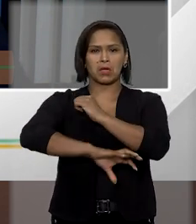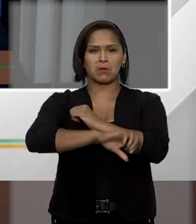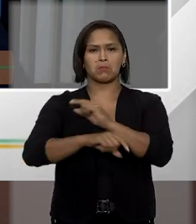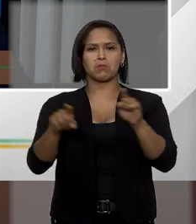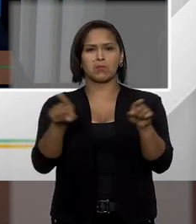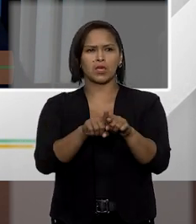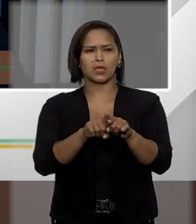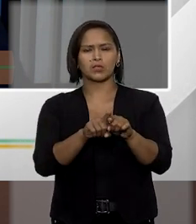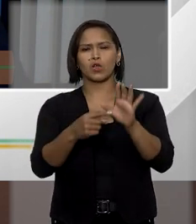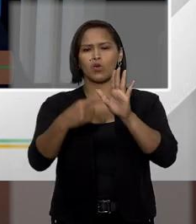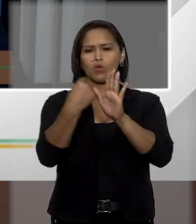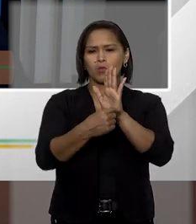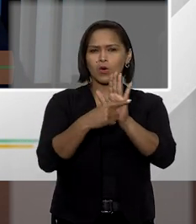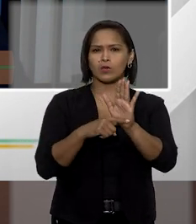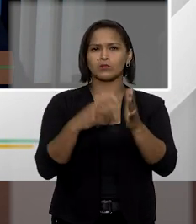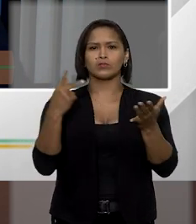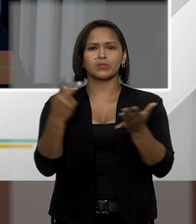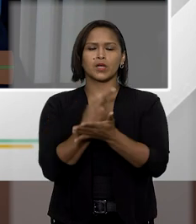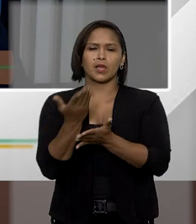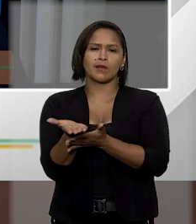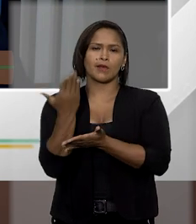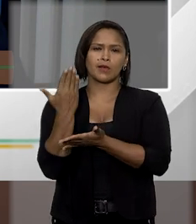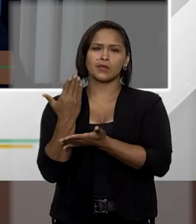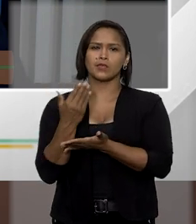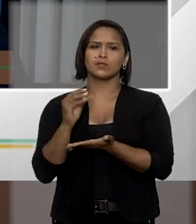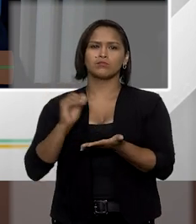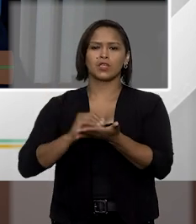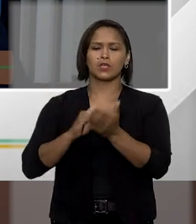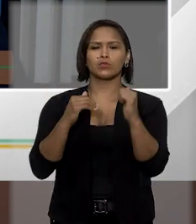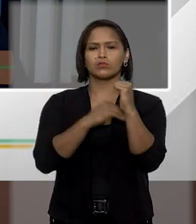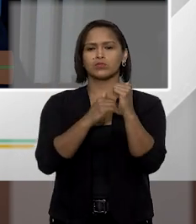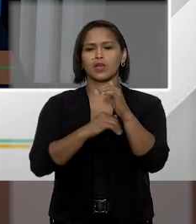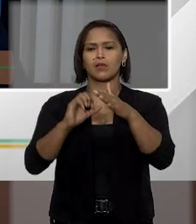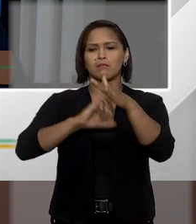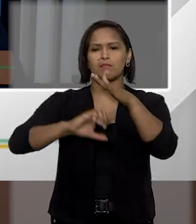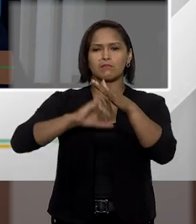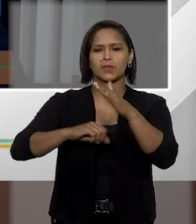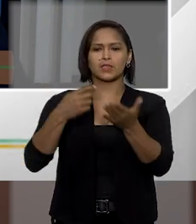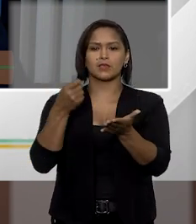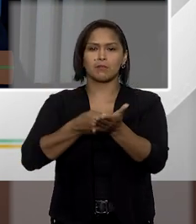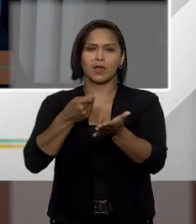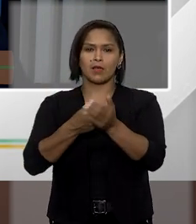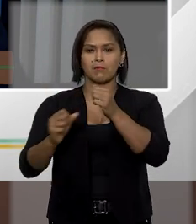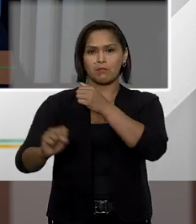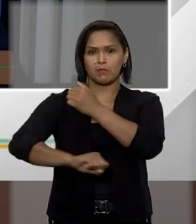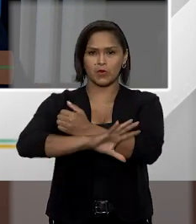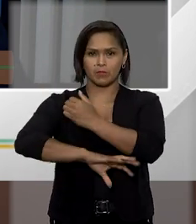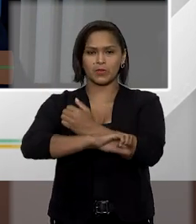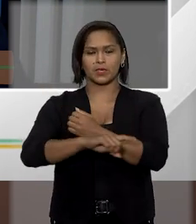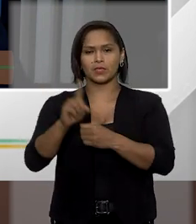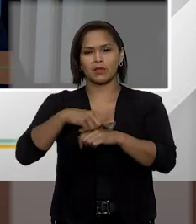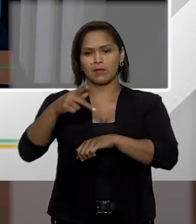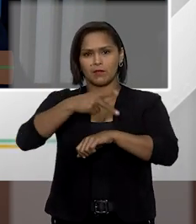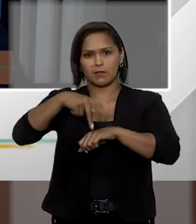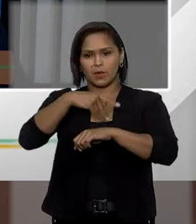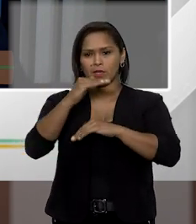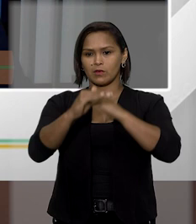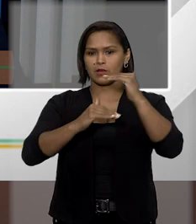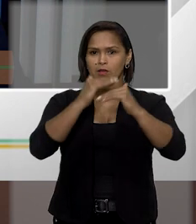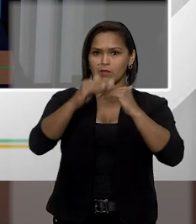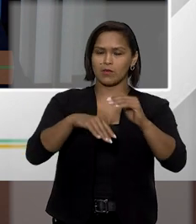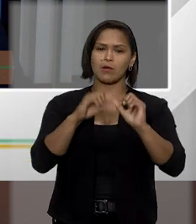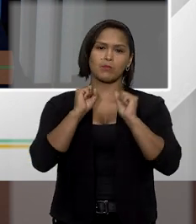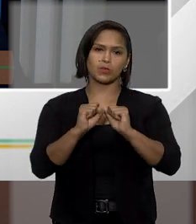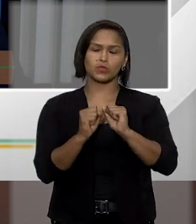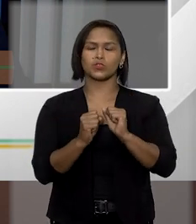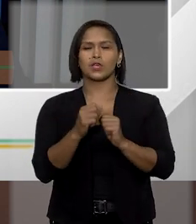propinas, por incrível que pareça, isso não acontecia. Algum tempo atrás, algumas empresas estrangeiras que pagassem propinas em países subdesenvolvidos